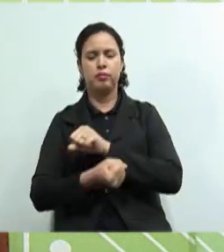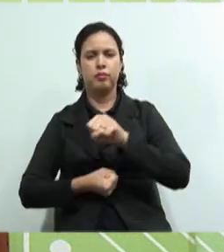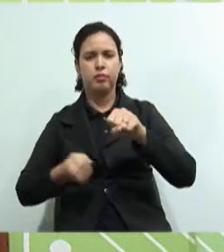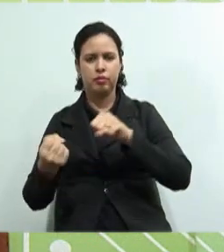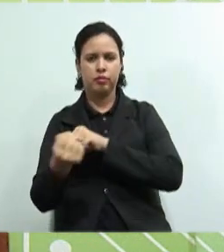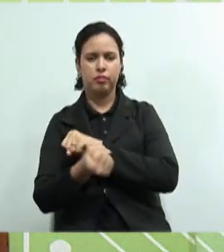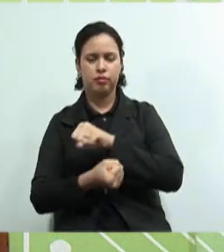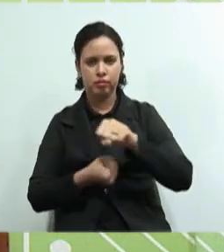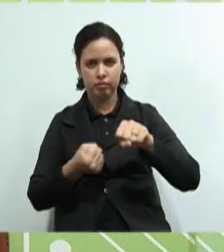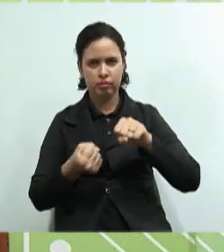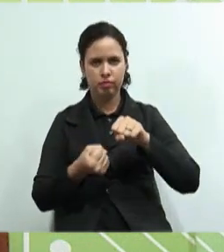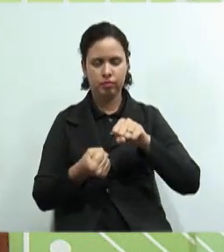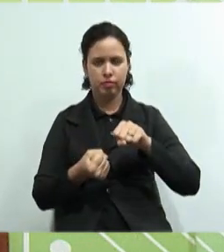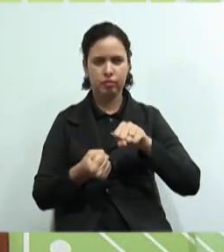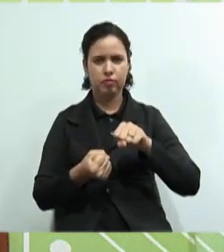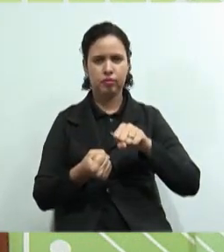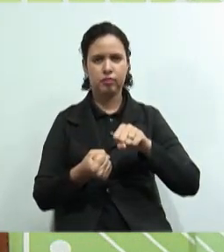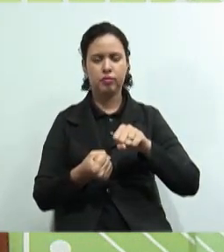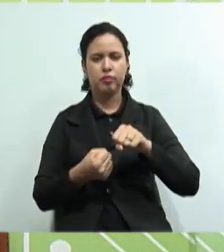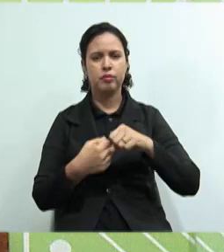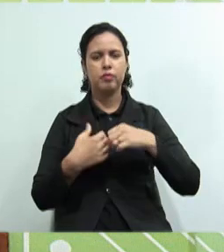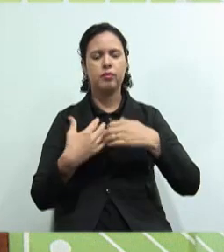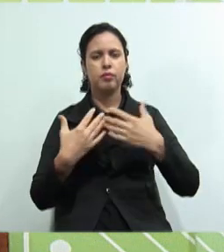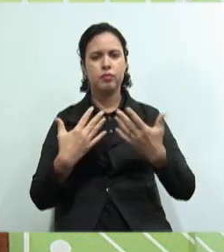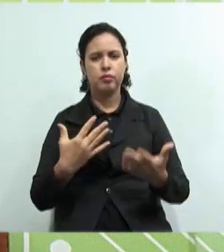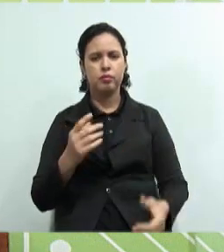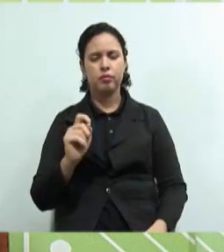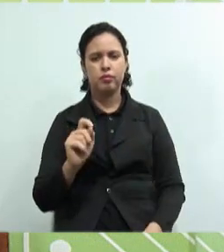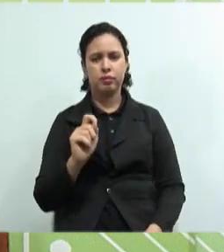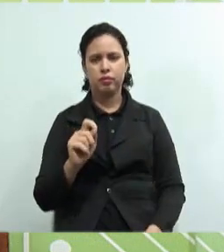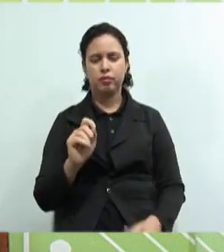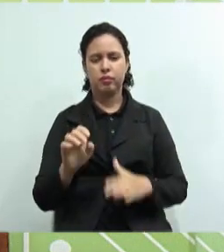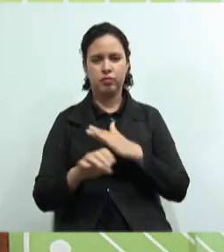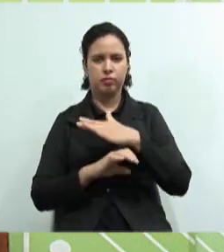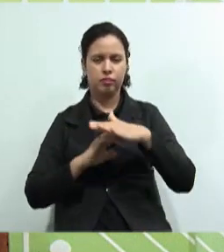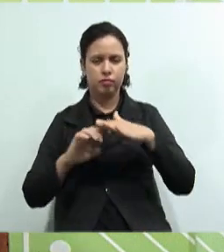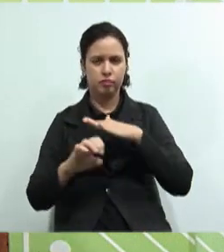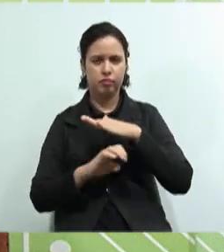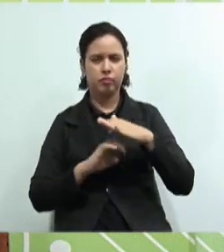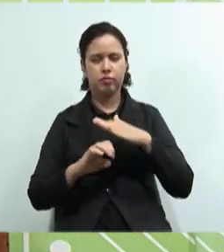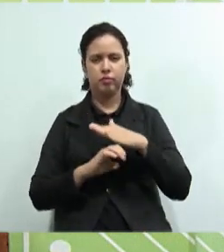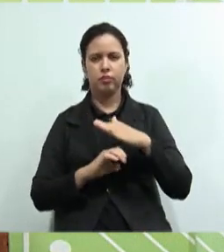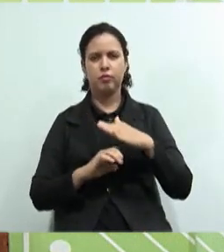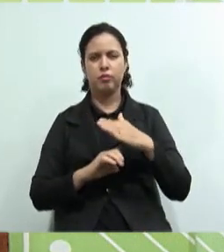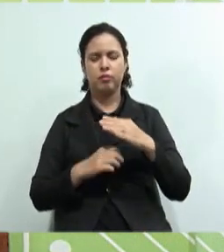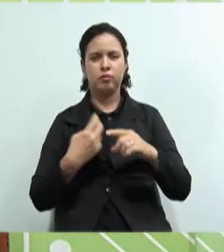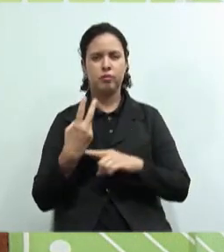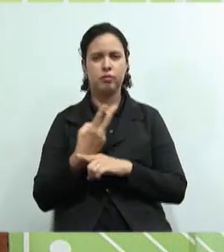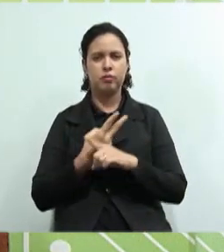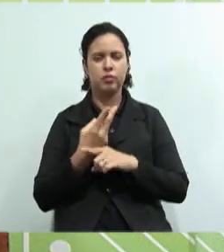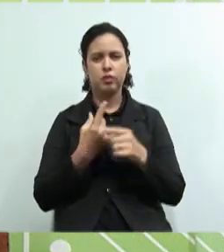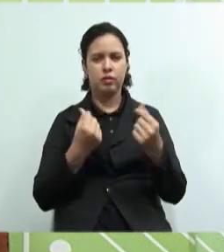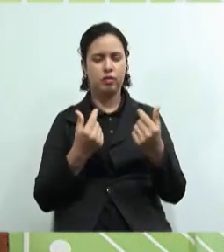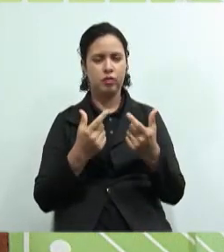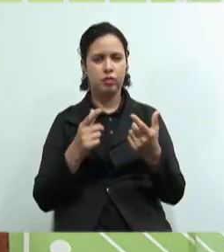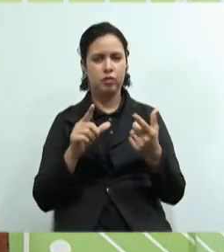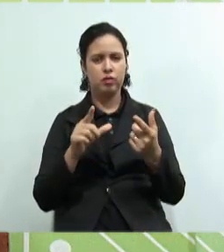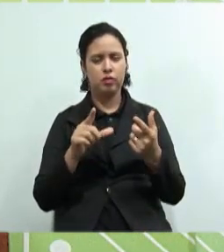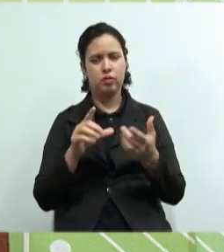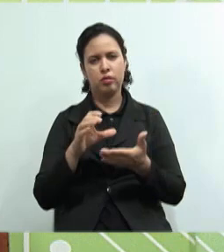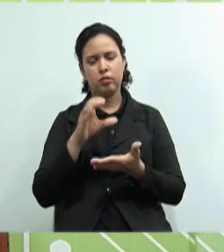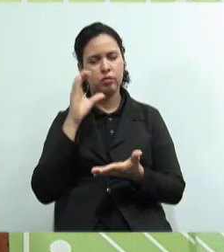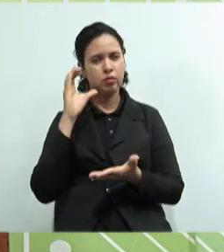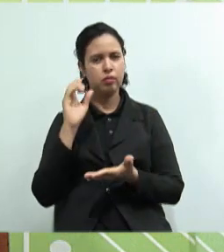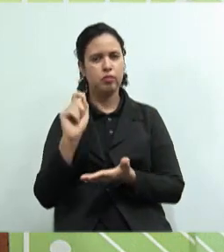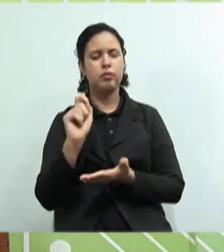no longo prazo. Não é à toa que empresas altamente capitalistas que buscam lucro também buscam essa